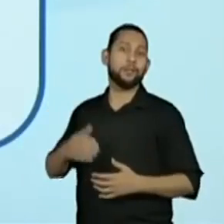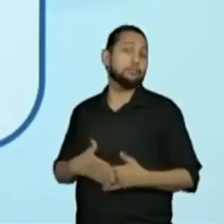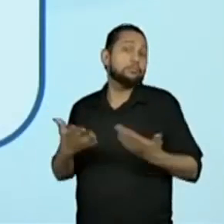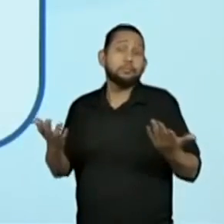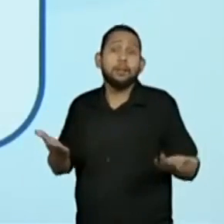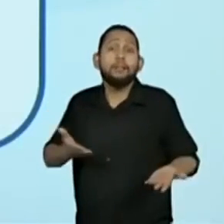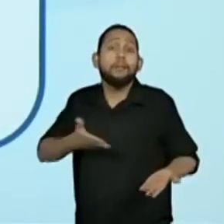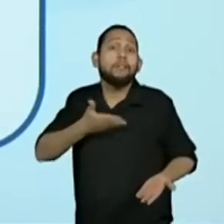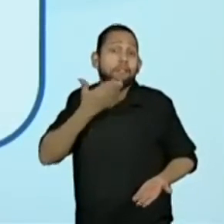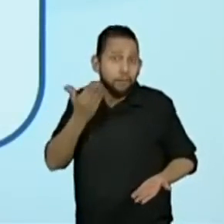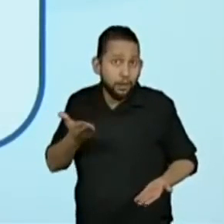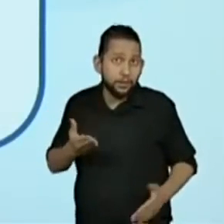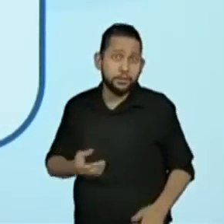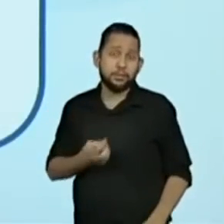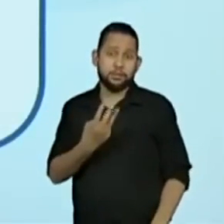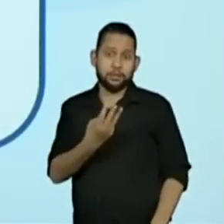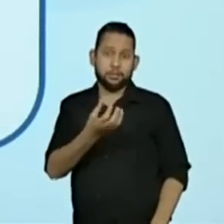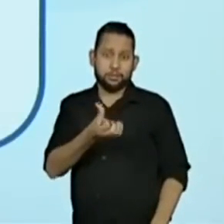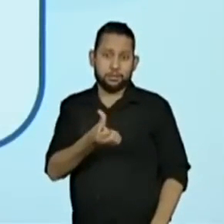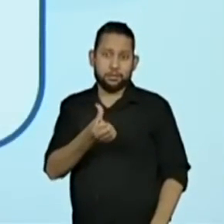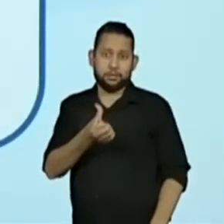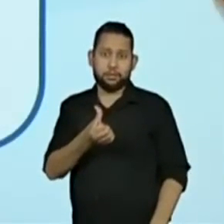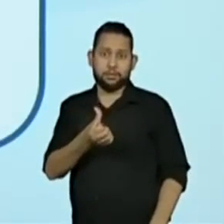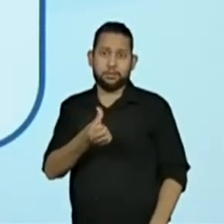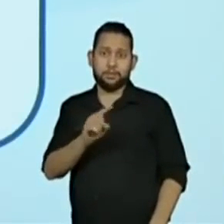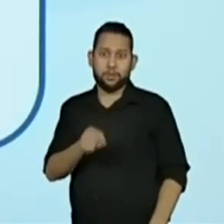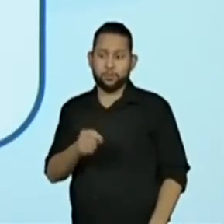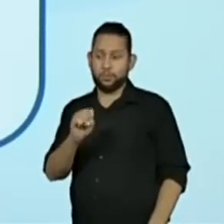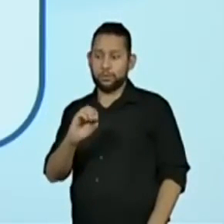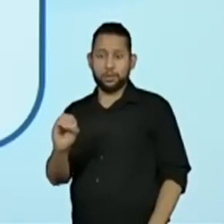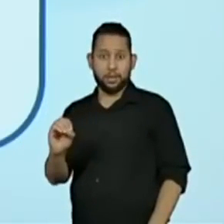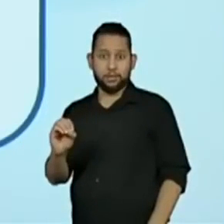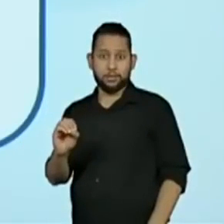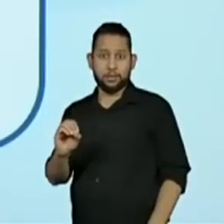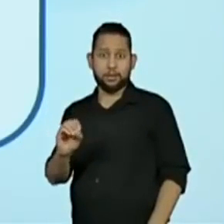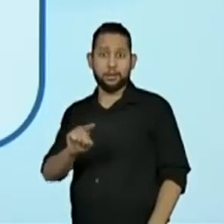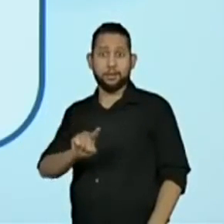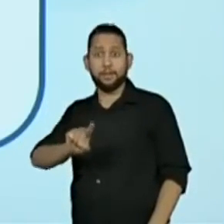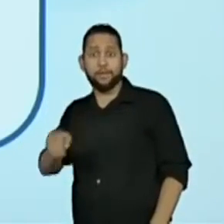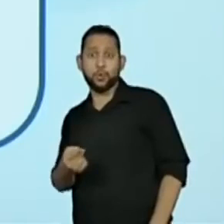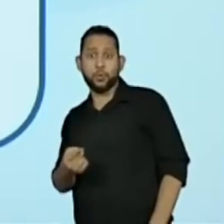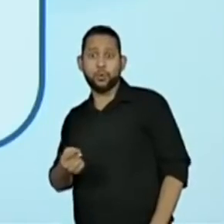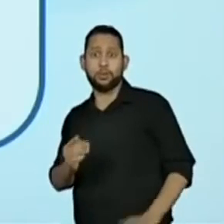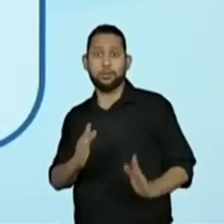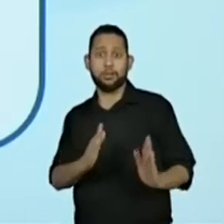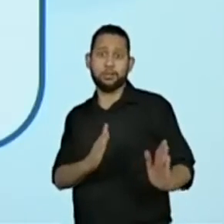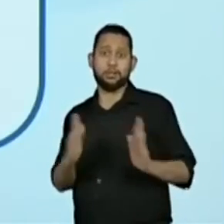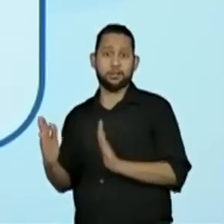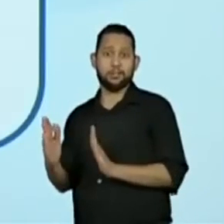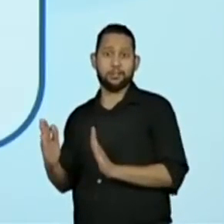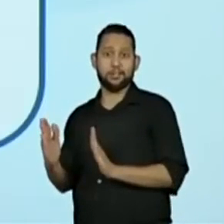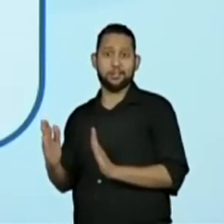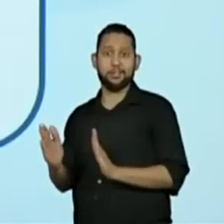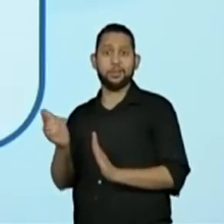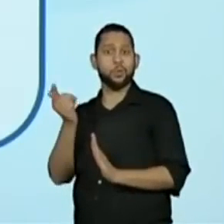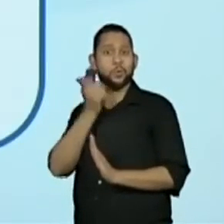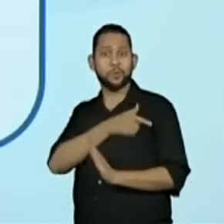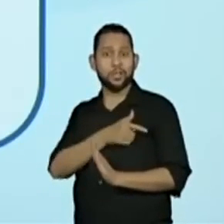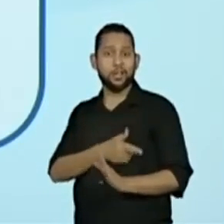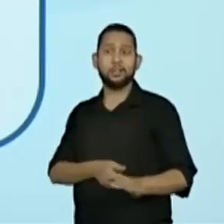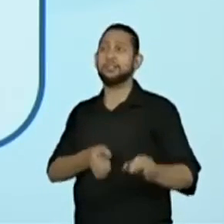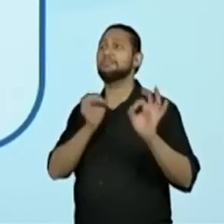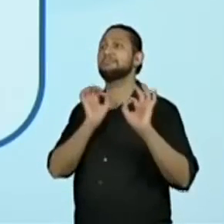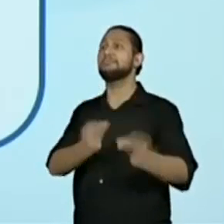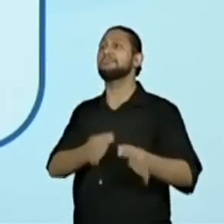aumenta 10 e muda a vírgula de lugar anda, um pouquinho Olha só tudo